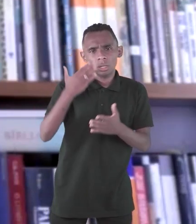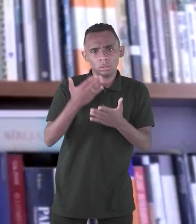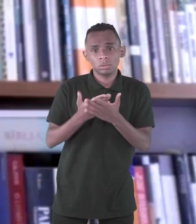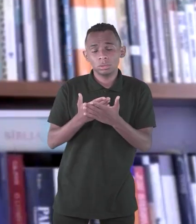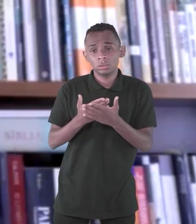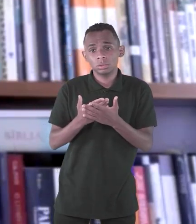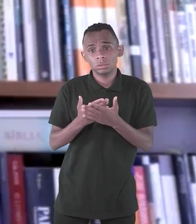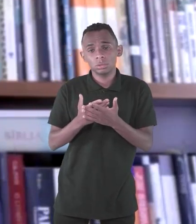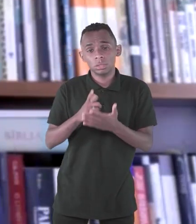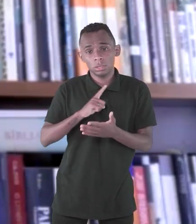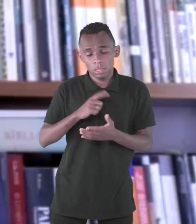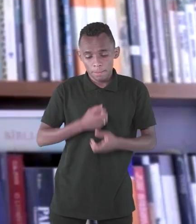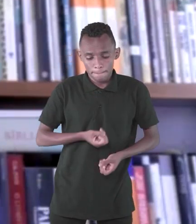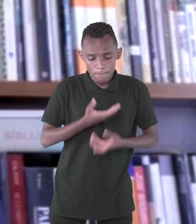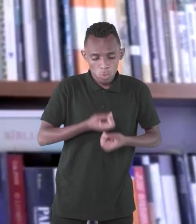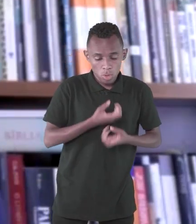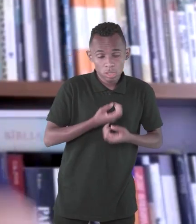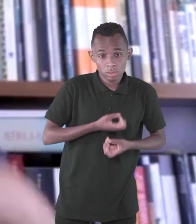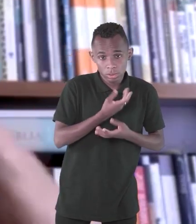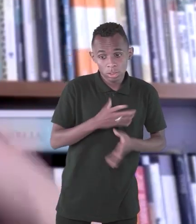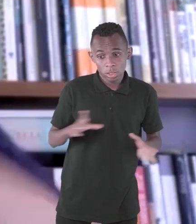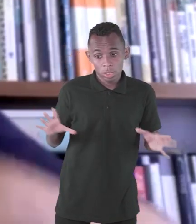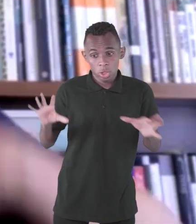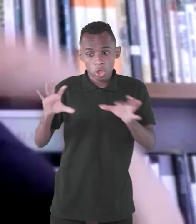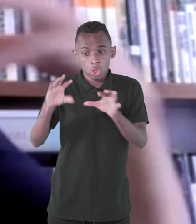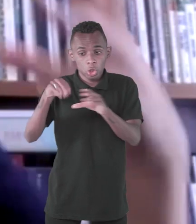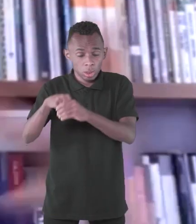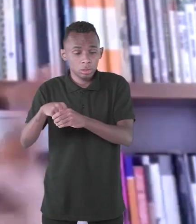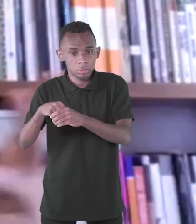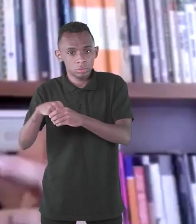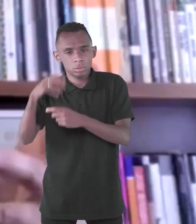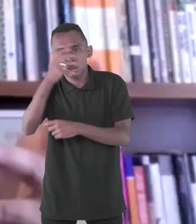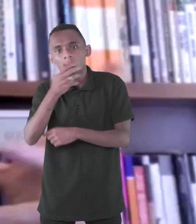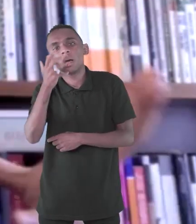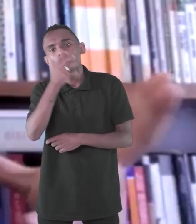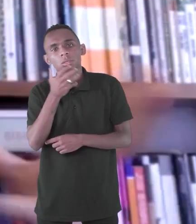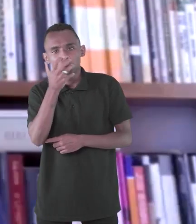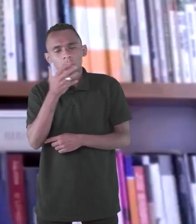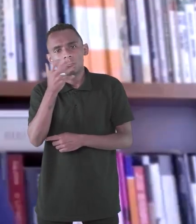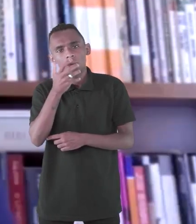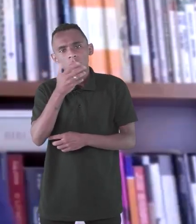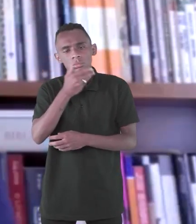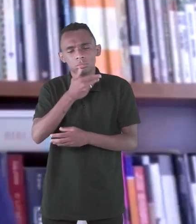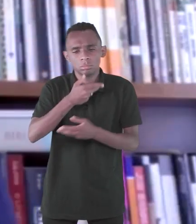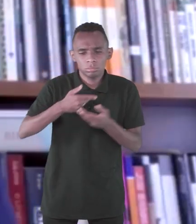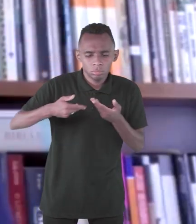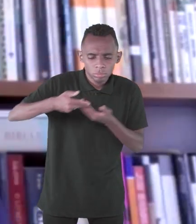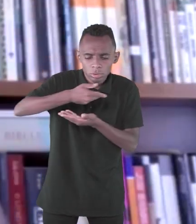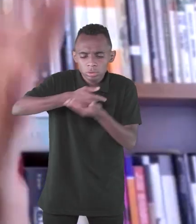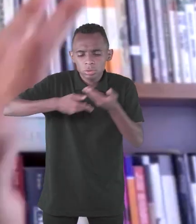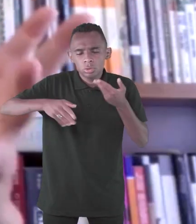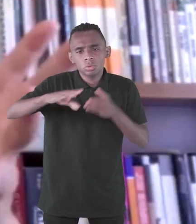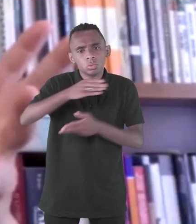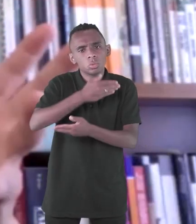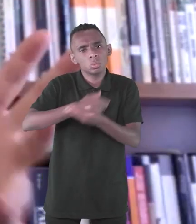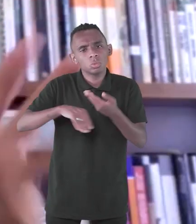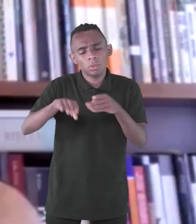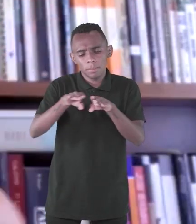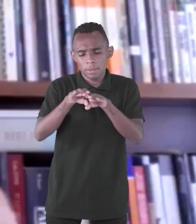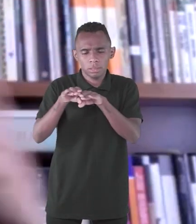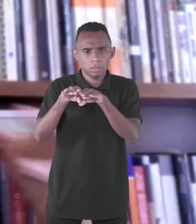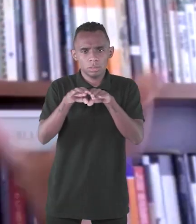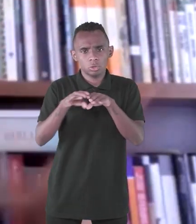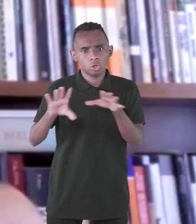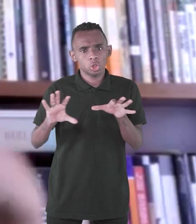poesia numa letra de canção. Então eu acho que isso tudo se mistura, né, dentro desse universo